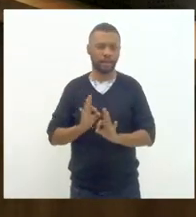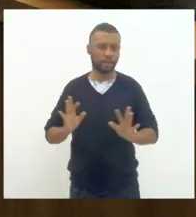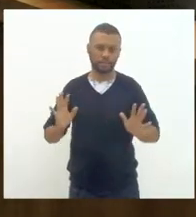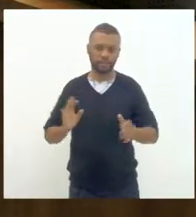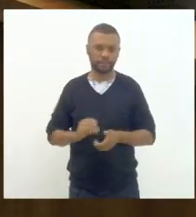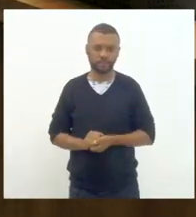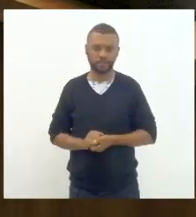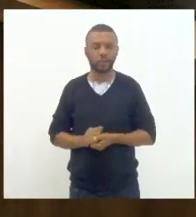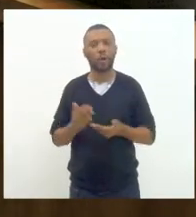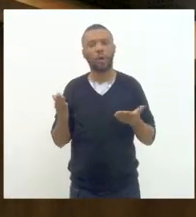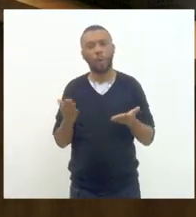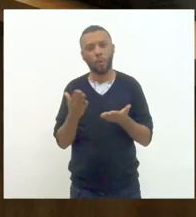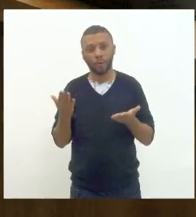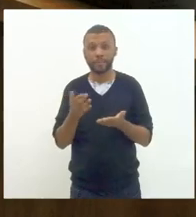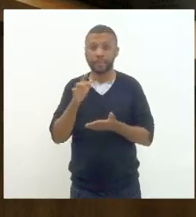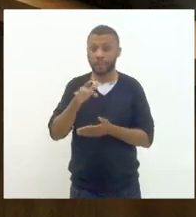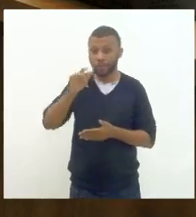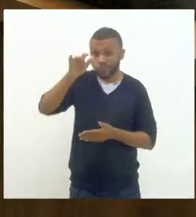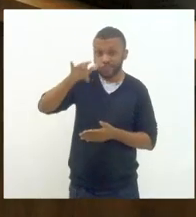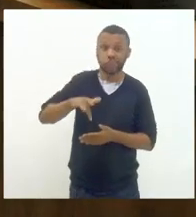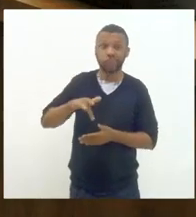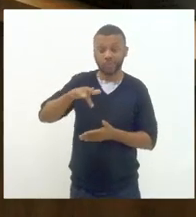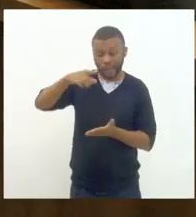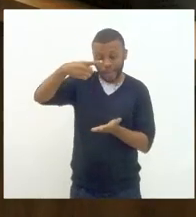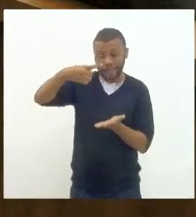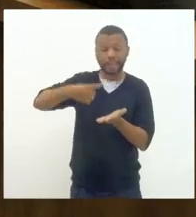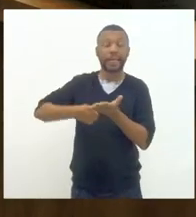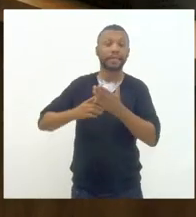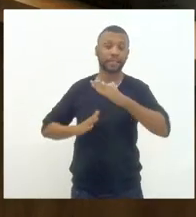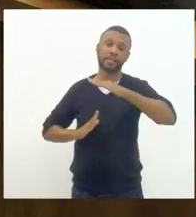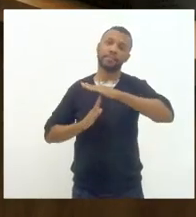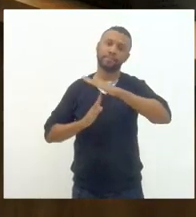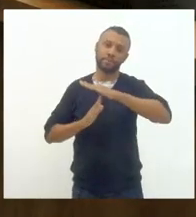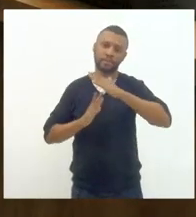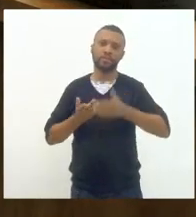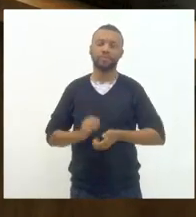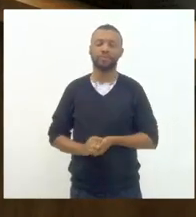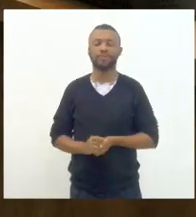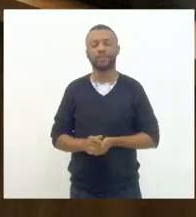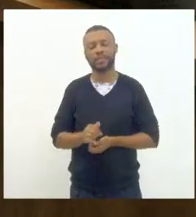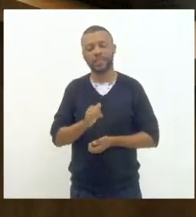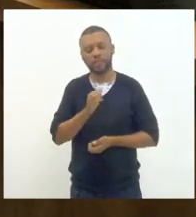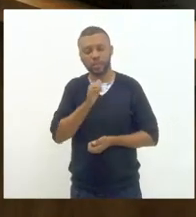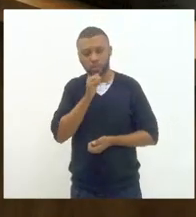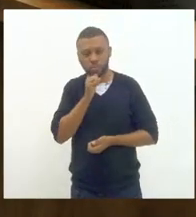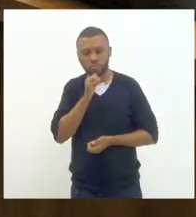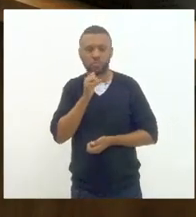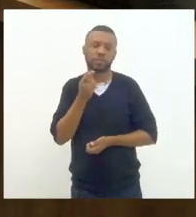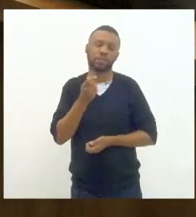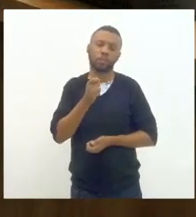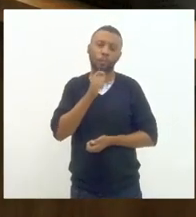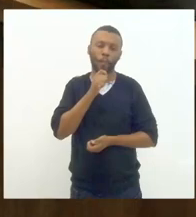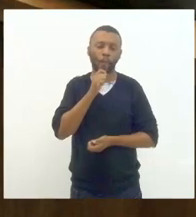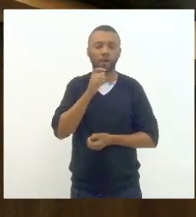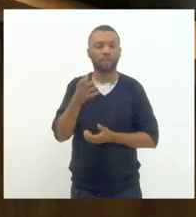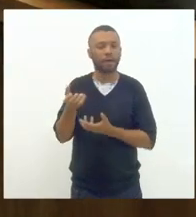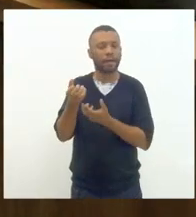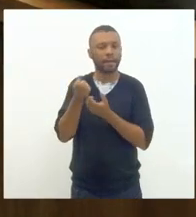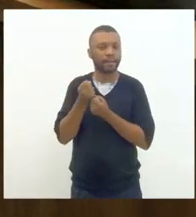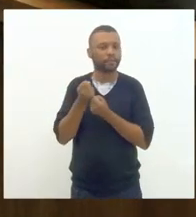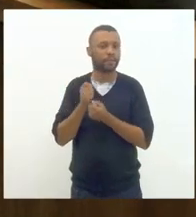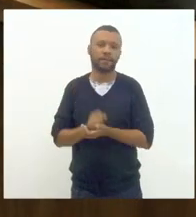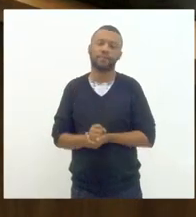Hoje seria o deadline, ou seja, a data limite, e infelizmente não recebemos. Muitas